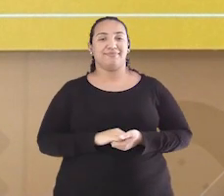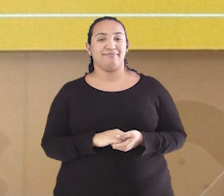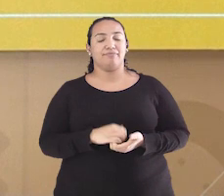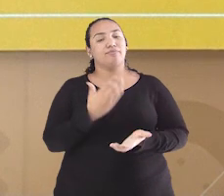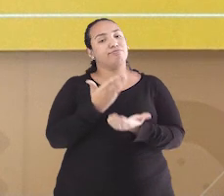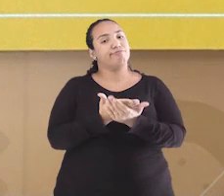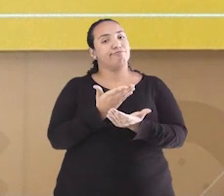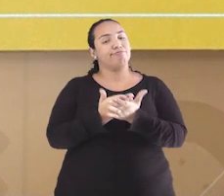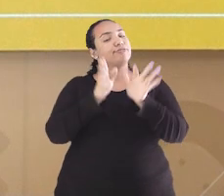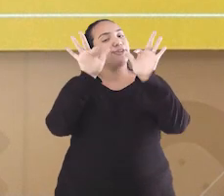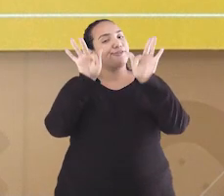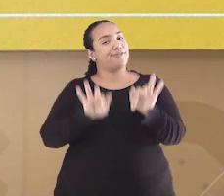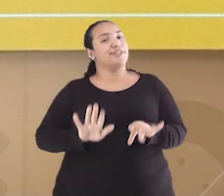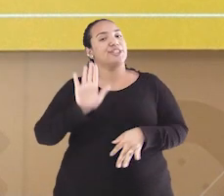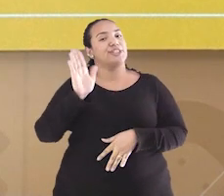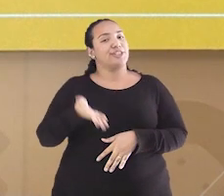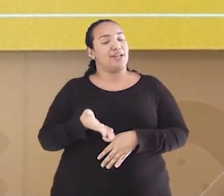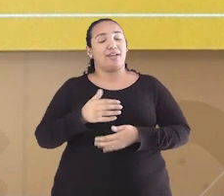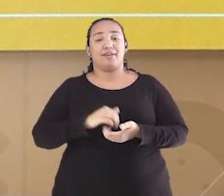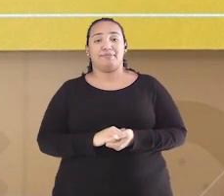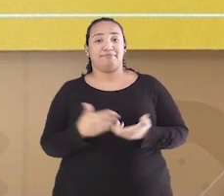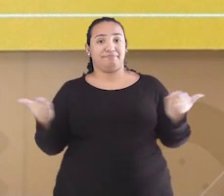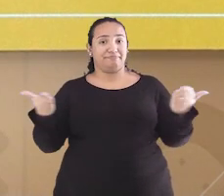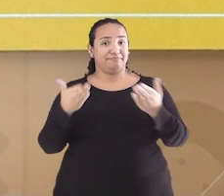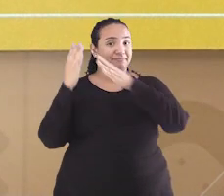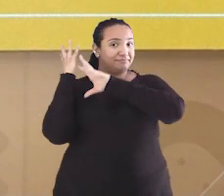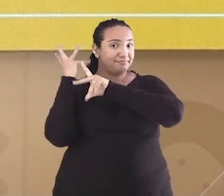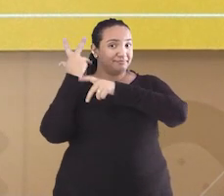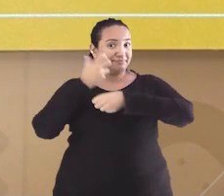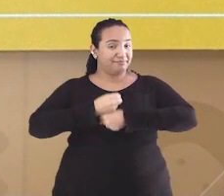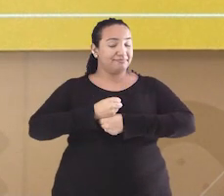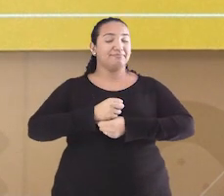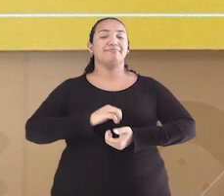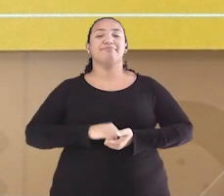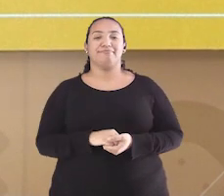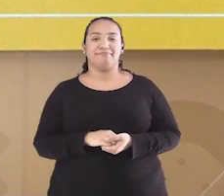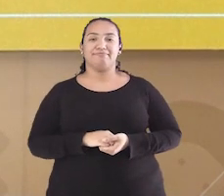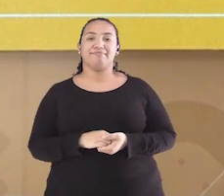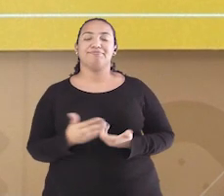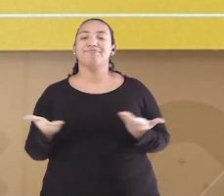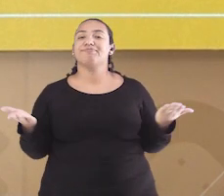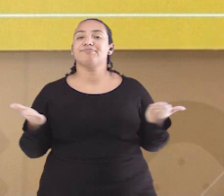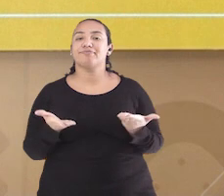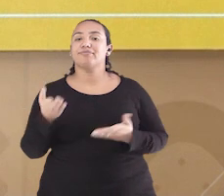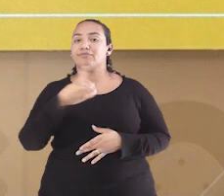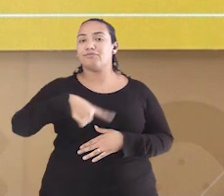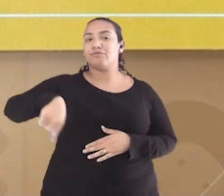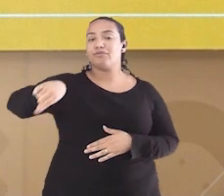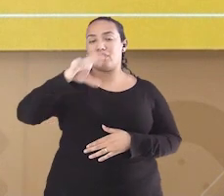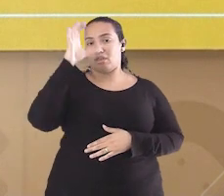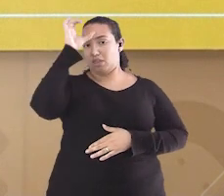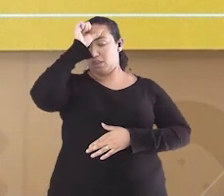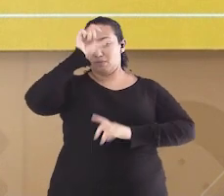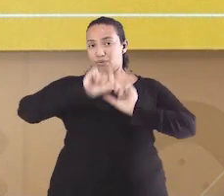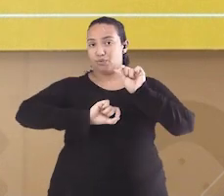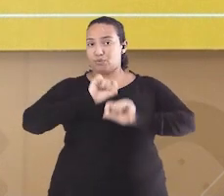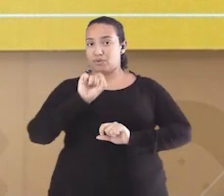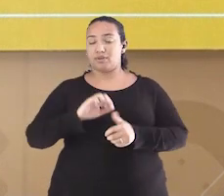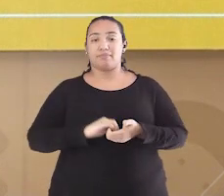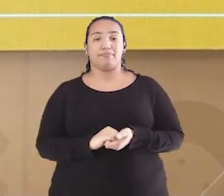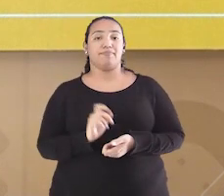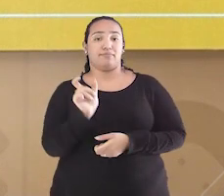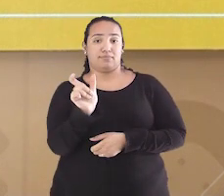tela. Nossa aula está chegando ao fim. Vamos revisar o que foi visto hoje? Hoje vimos o